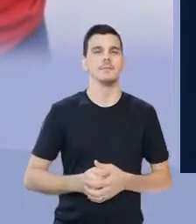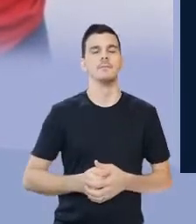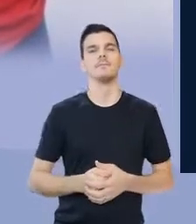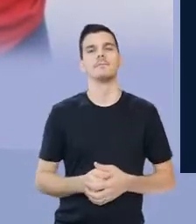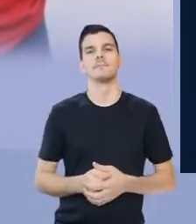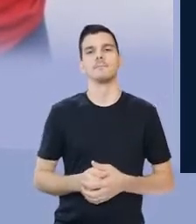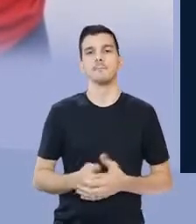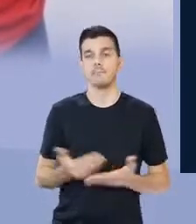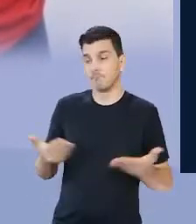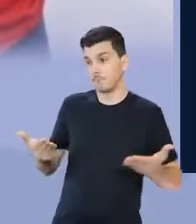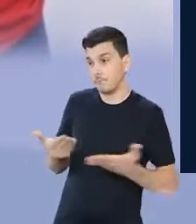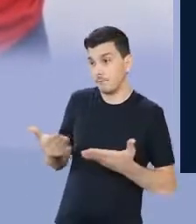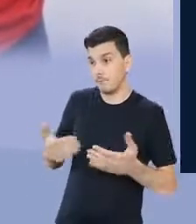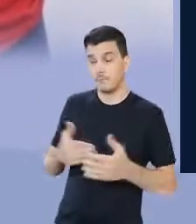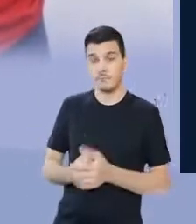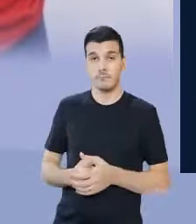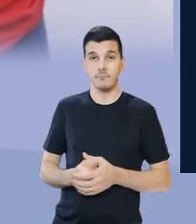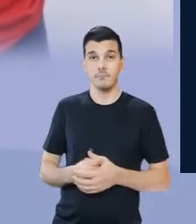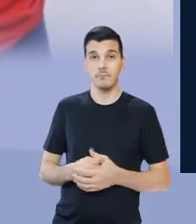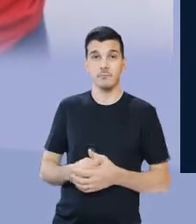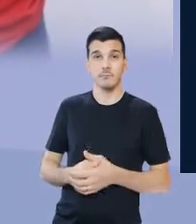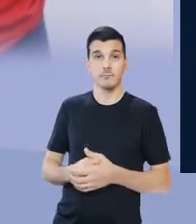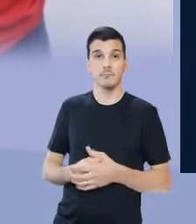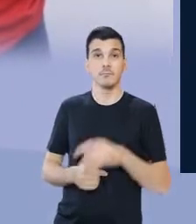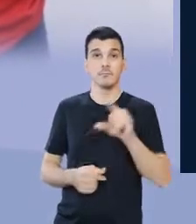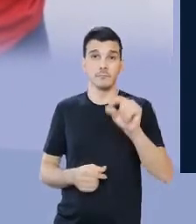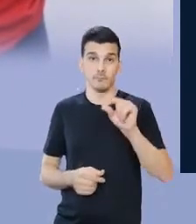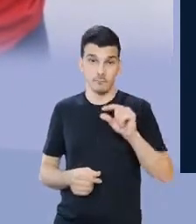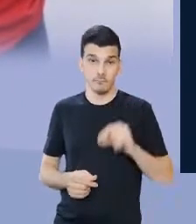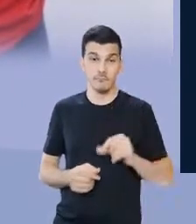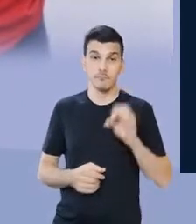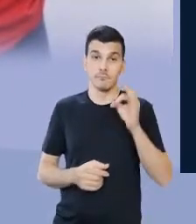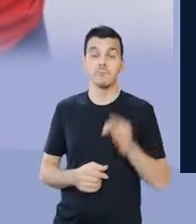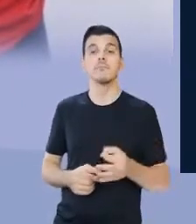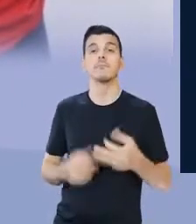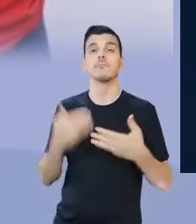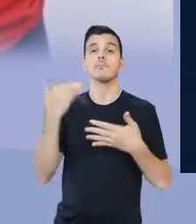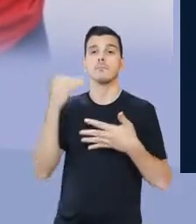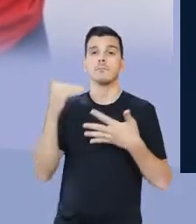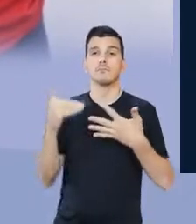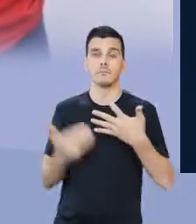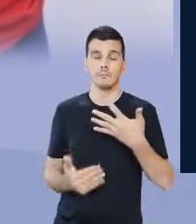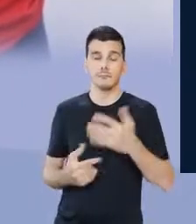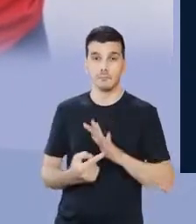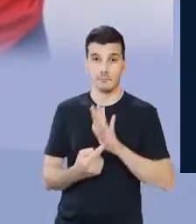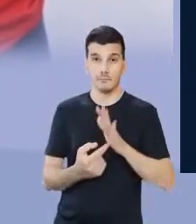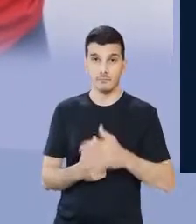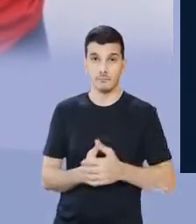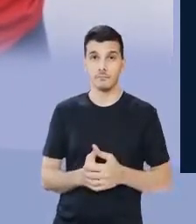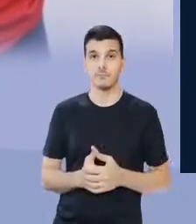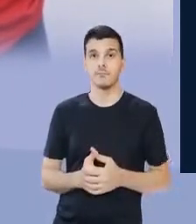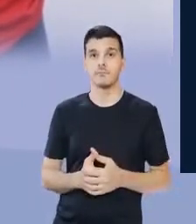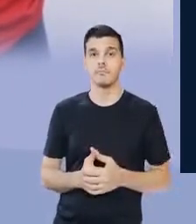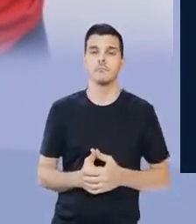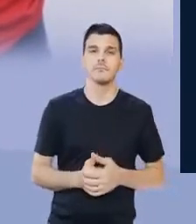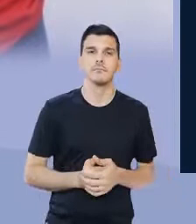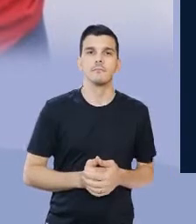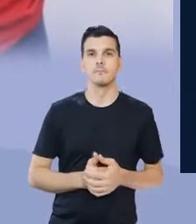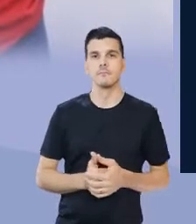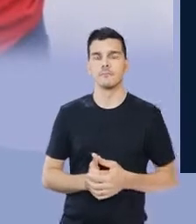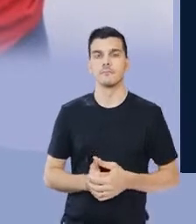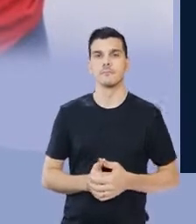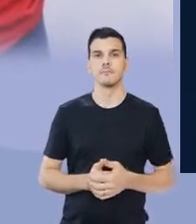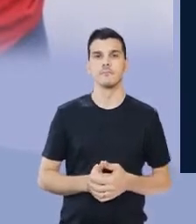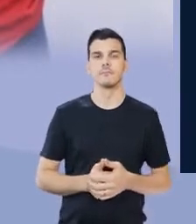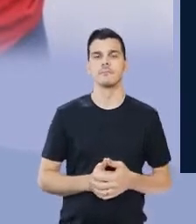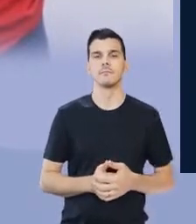E aí agora? Assinale a alternativa que preenche corretamente a lacuna da frase apresentada. The kids were hungry